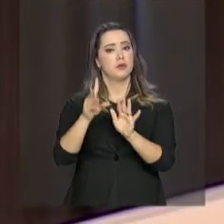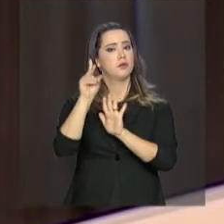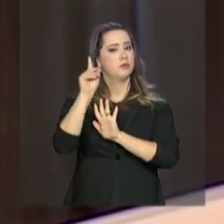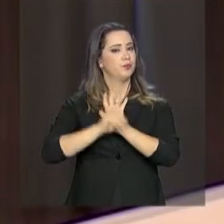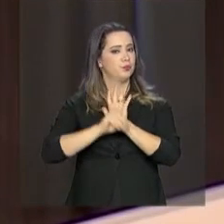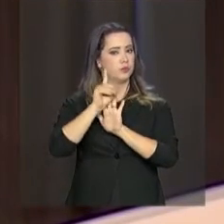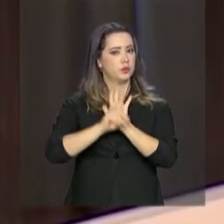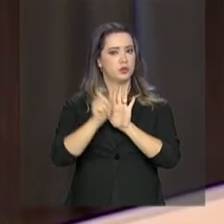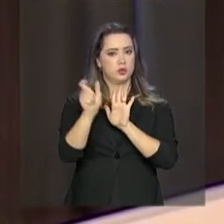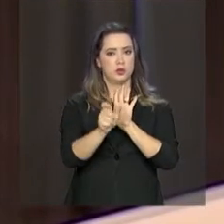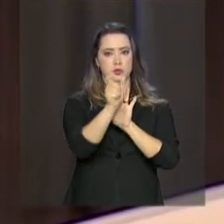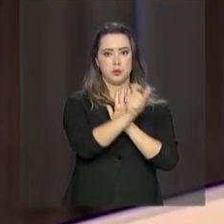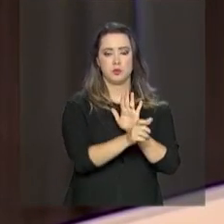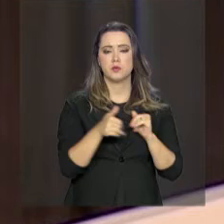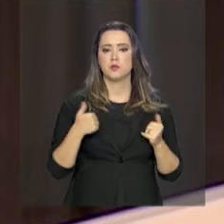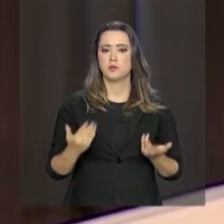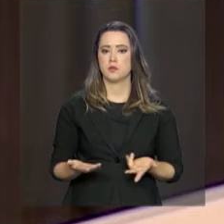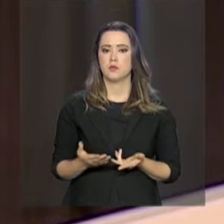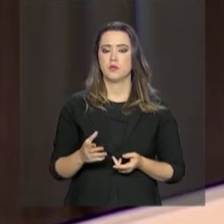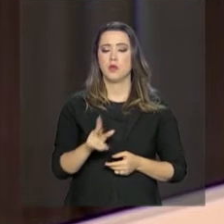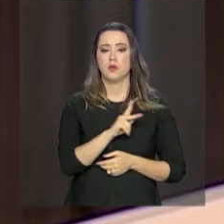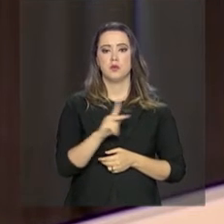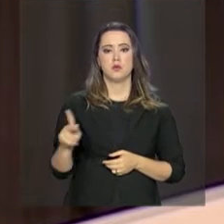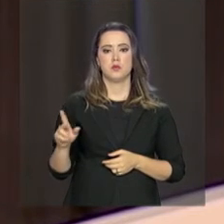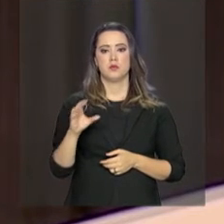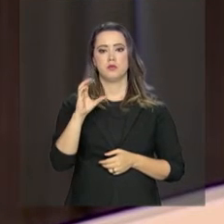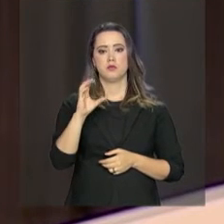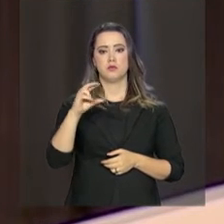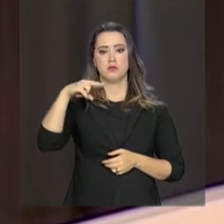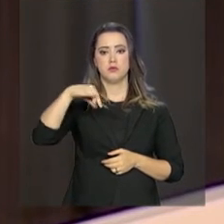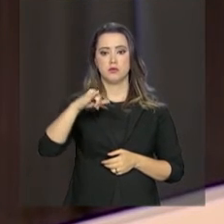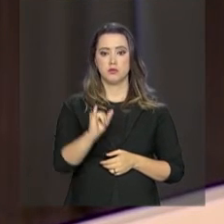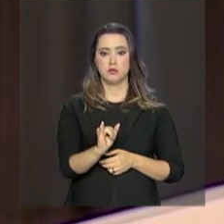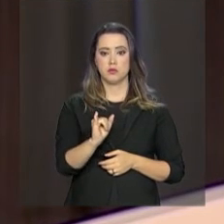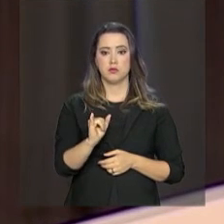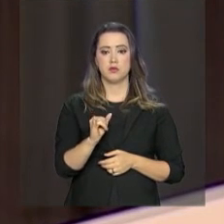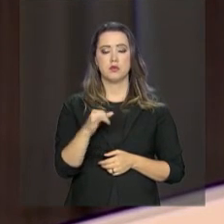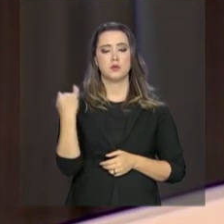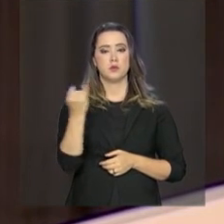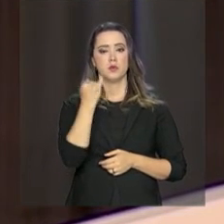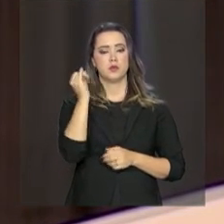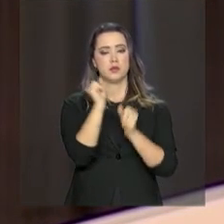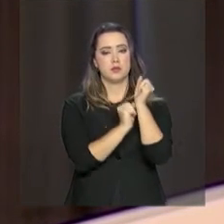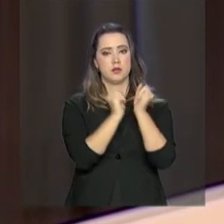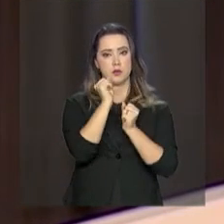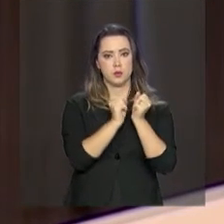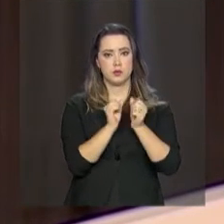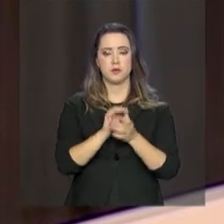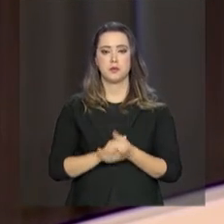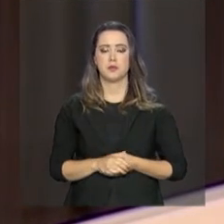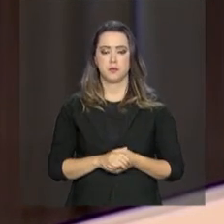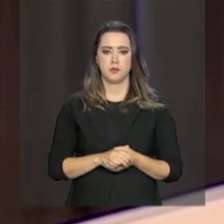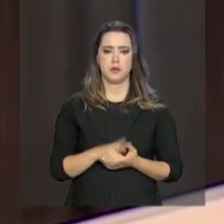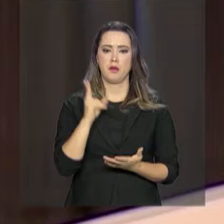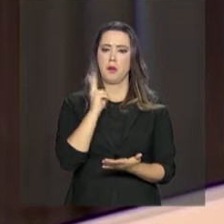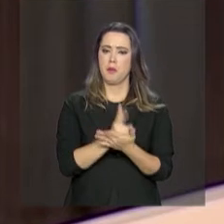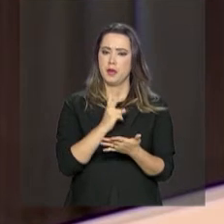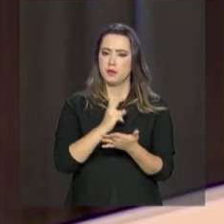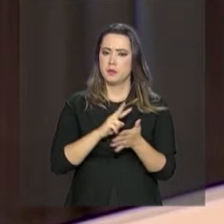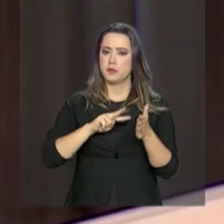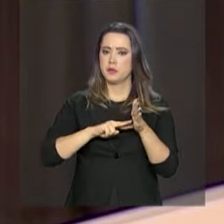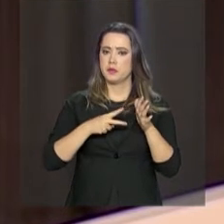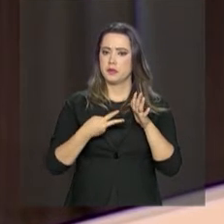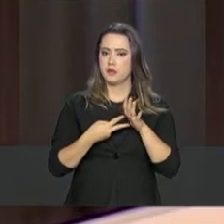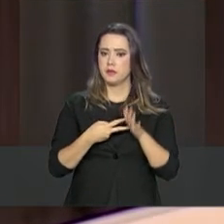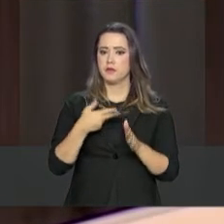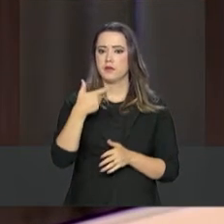O presidente da CNI destacou a importância da indústria para a economia brasileira. Embora represente 21% do